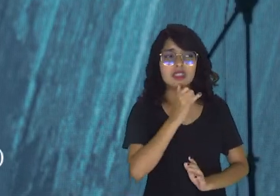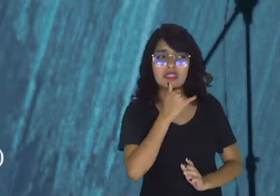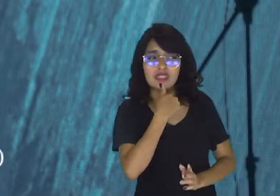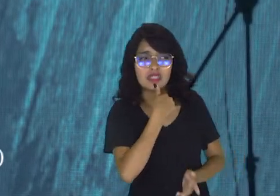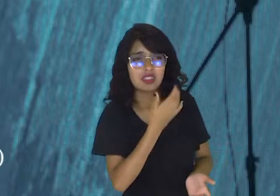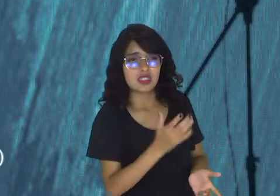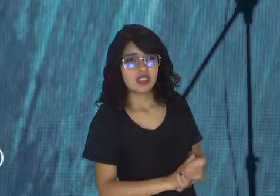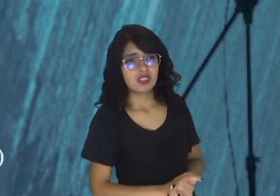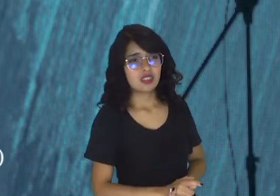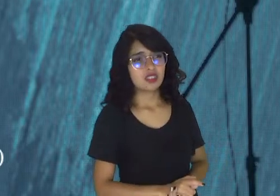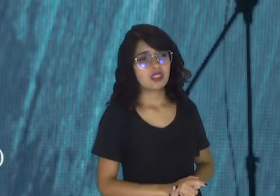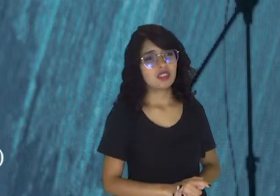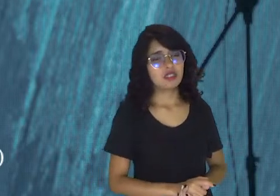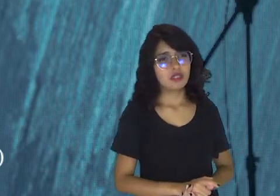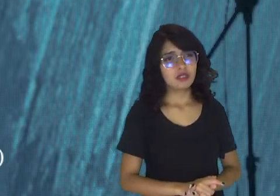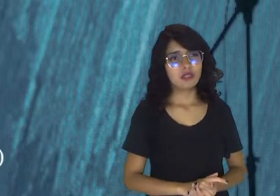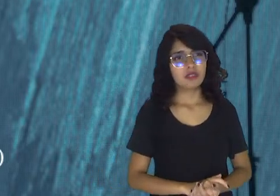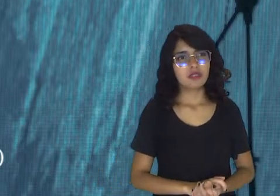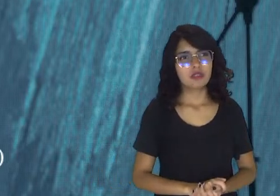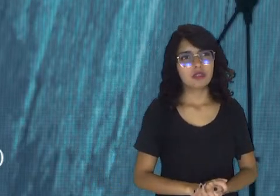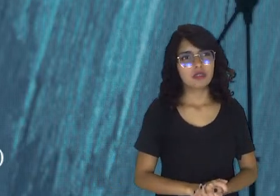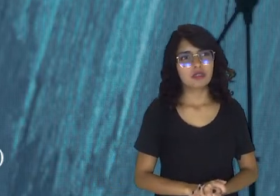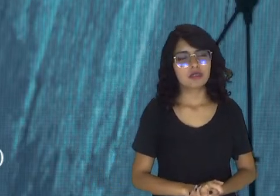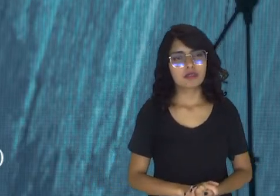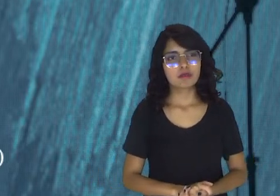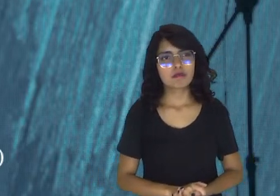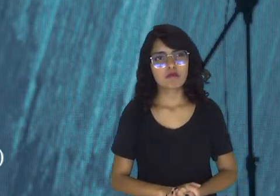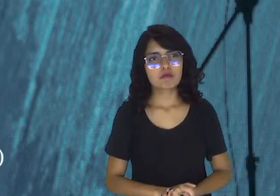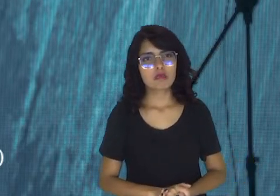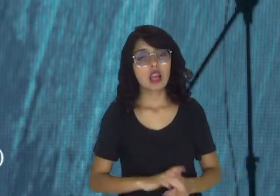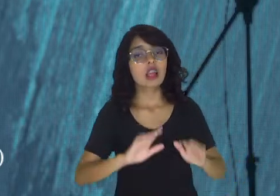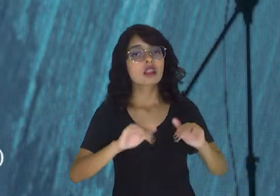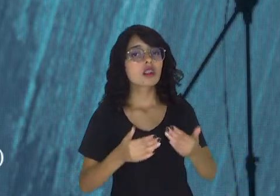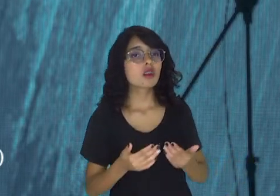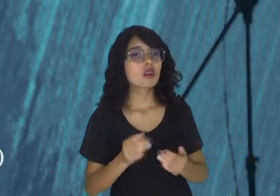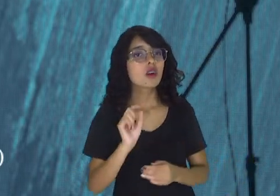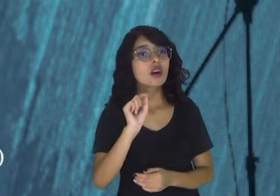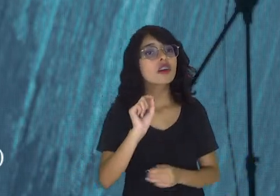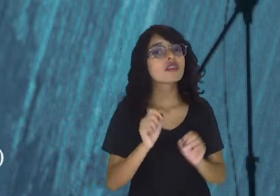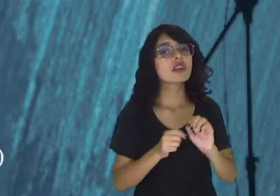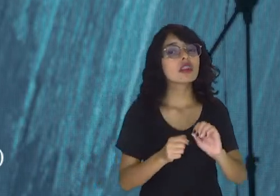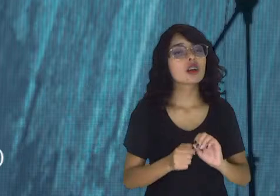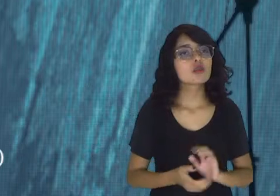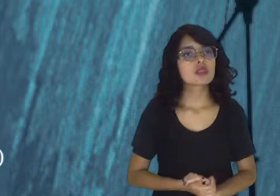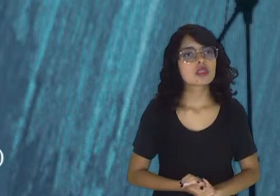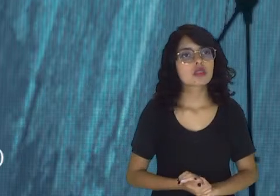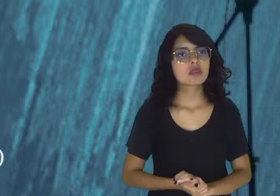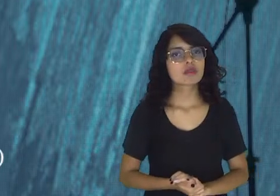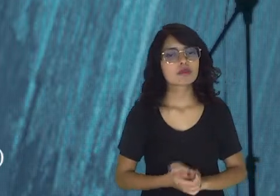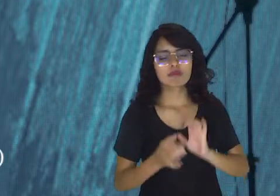marido e me decepcionei, né? E aí o que a gente faz? A gente descarta as